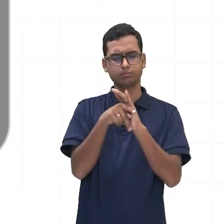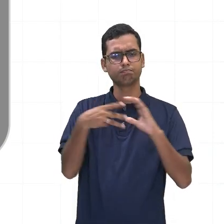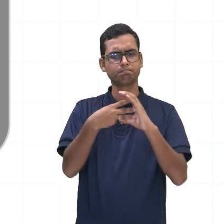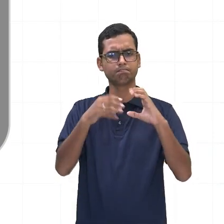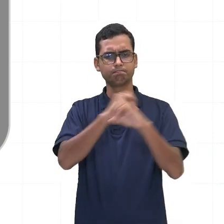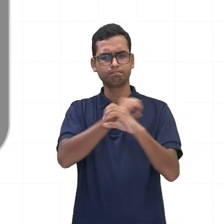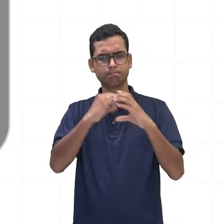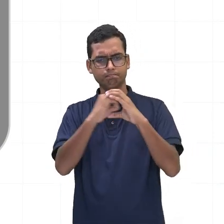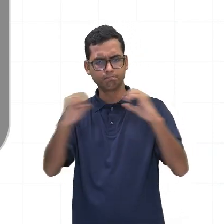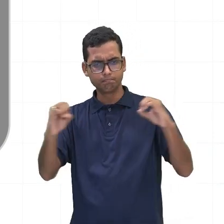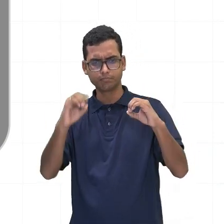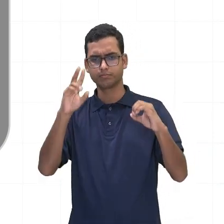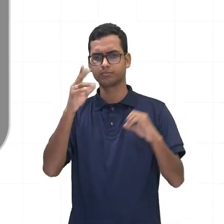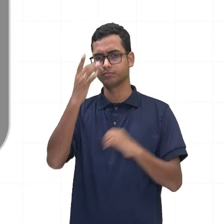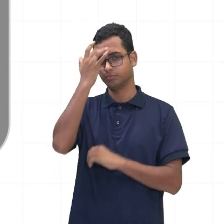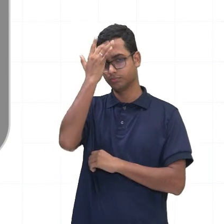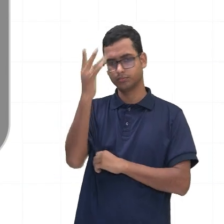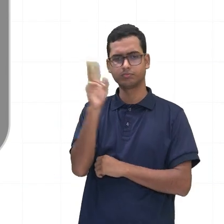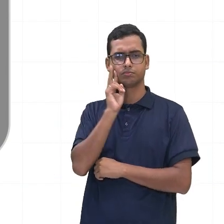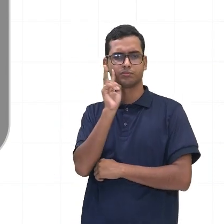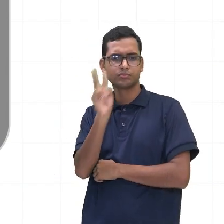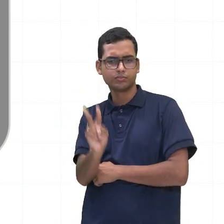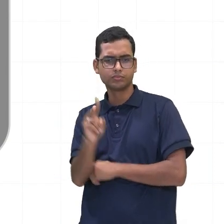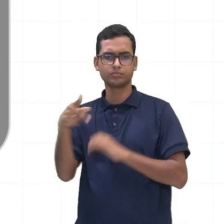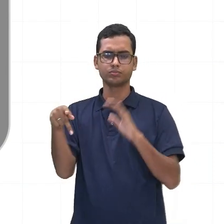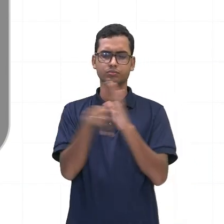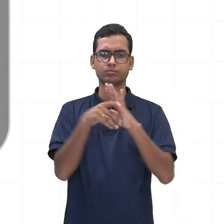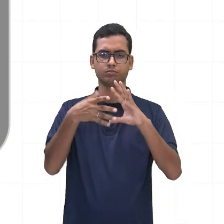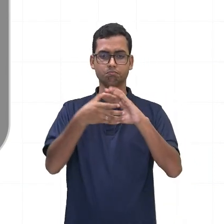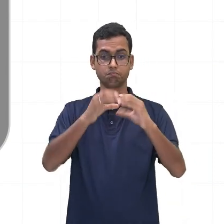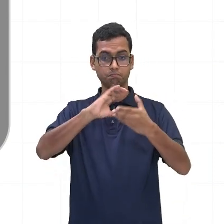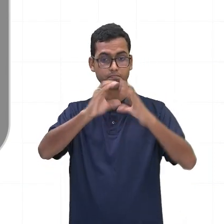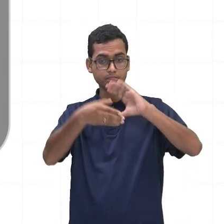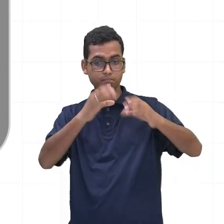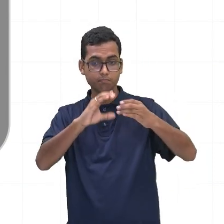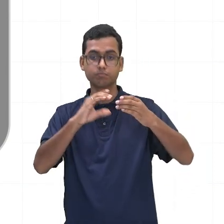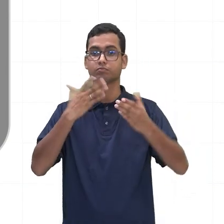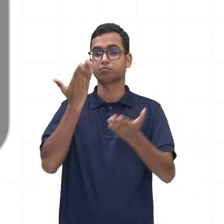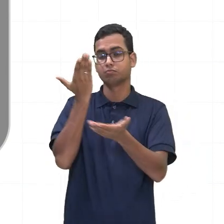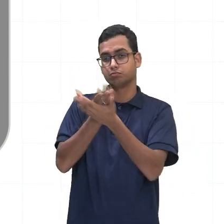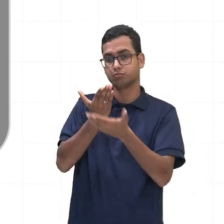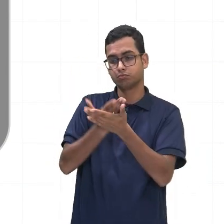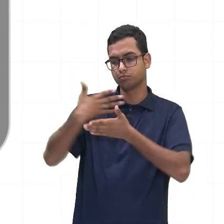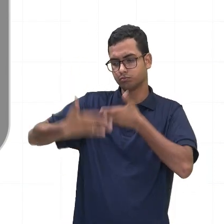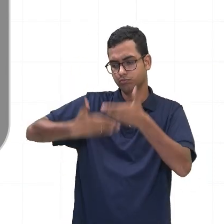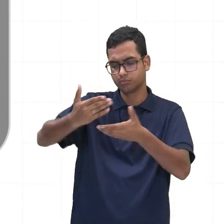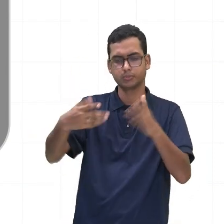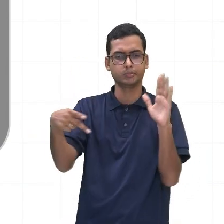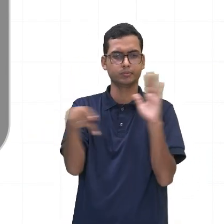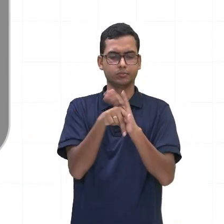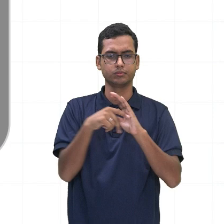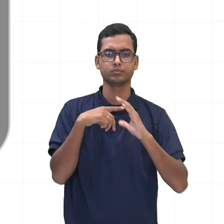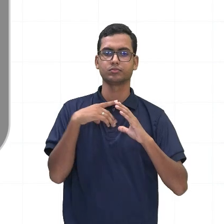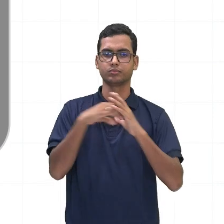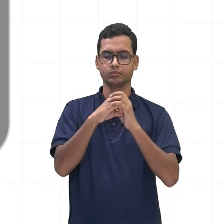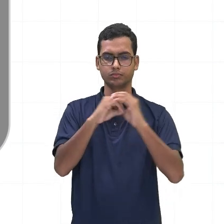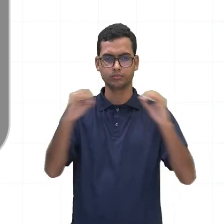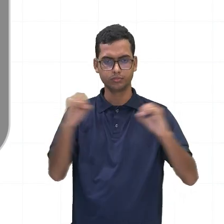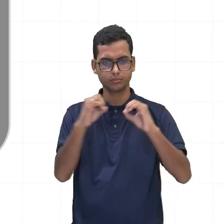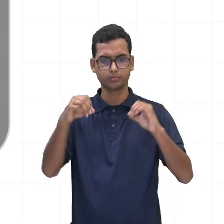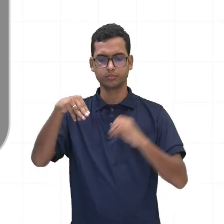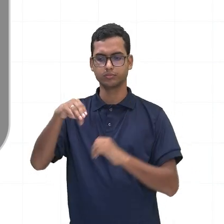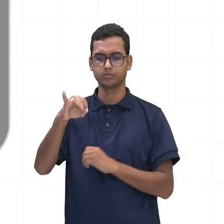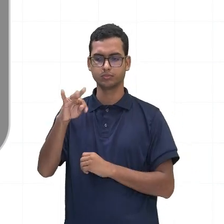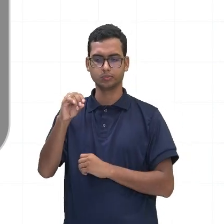visualizar os centríolos quando você está estudando o processo da divisão, tanto a mitose quanto a meiose.